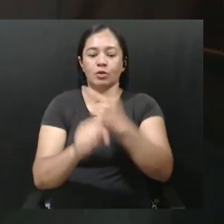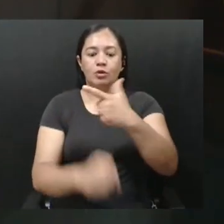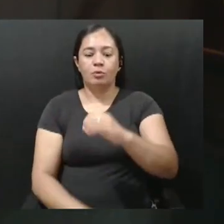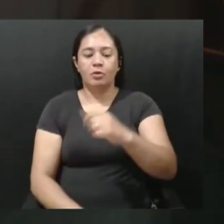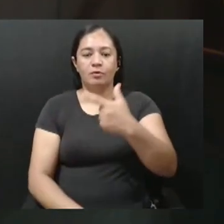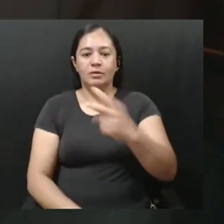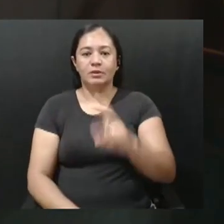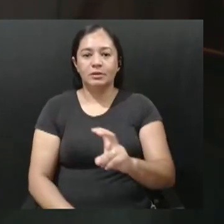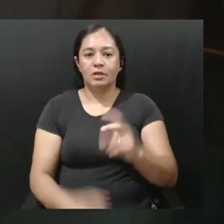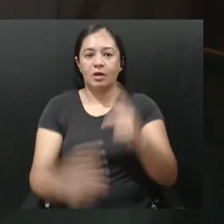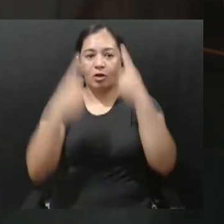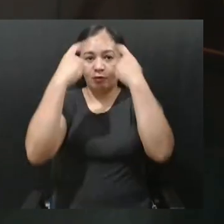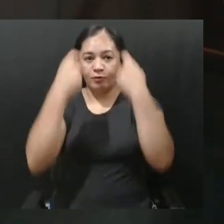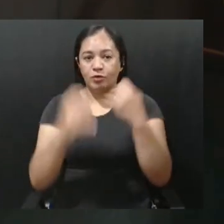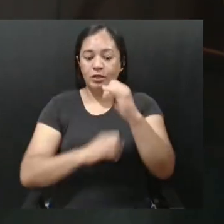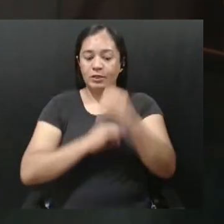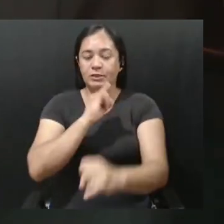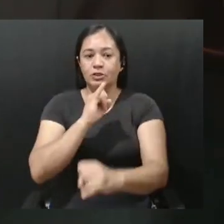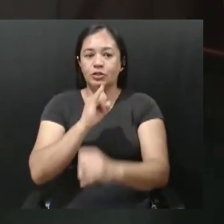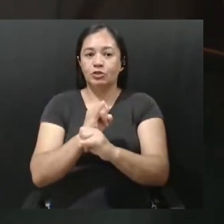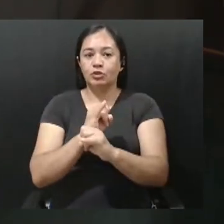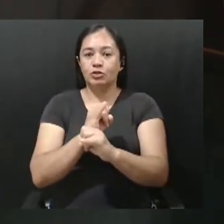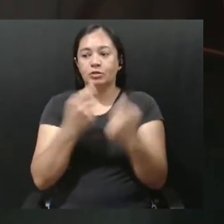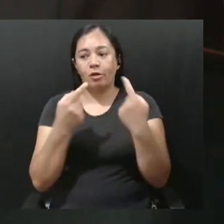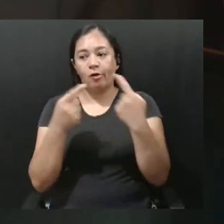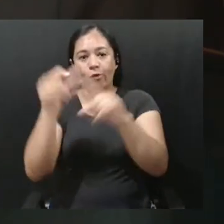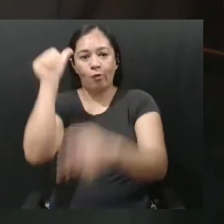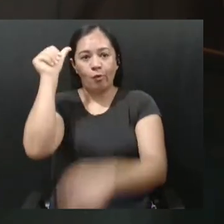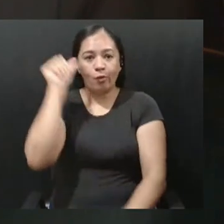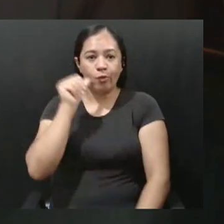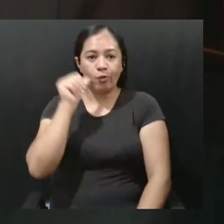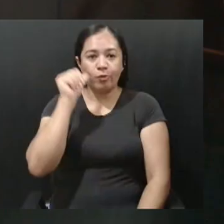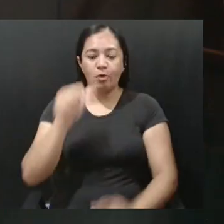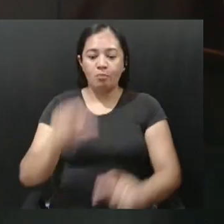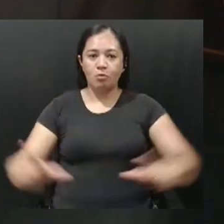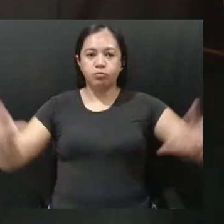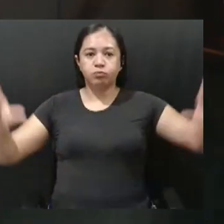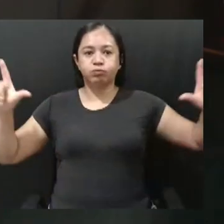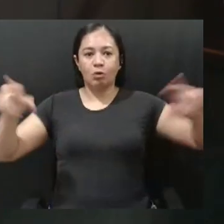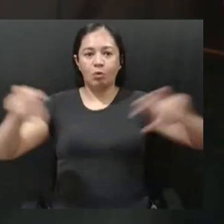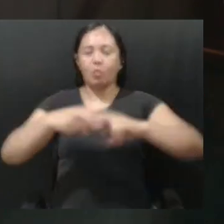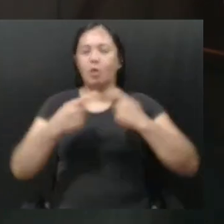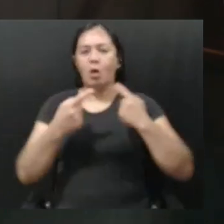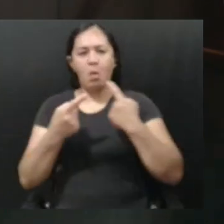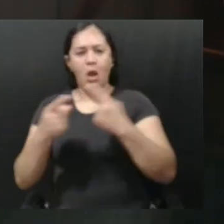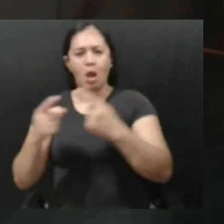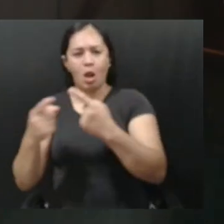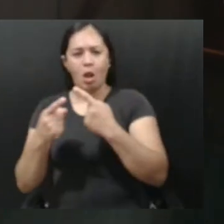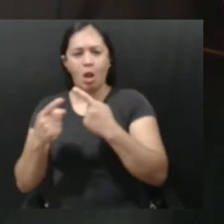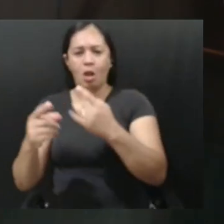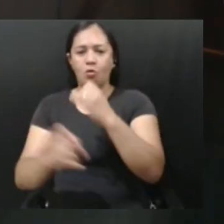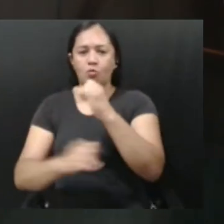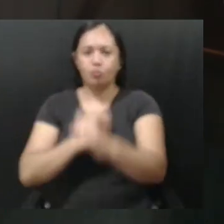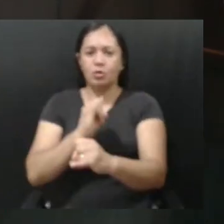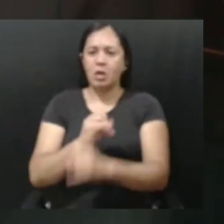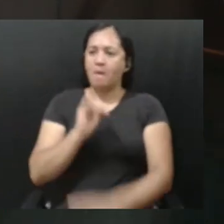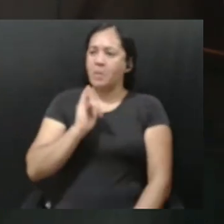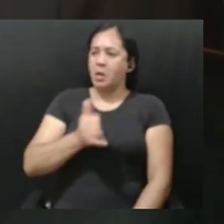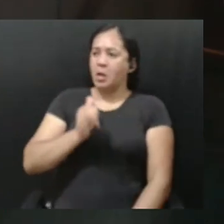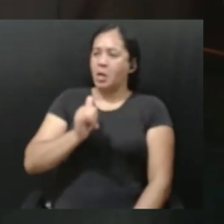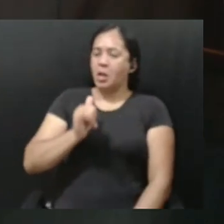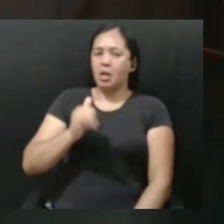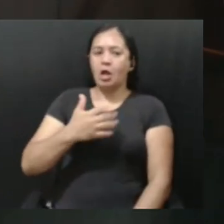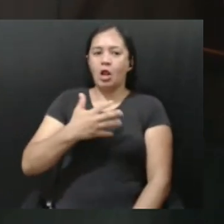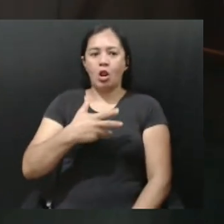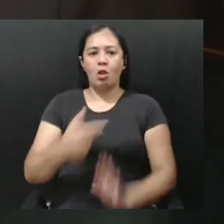mulheres, assunto que tem ganhado destaque diante do aumento de ataques virtuais, discursos discriminatórios e comportamentos machistas nas